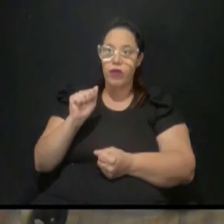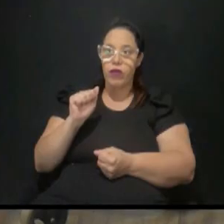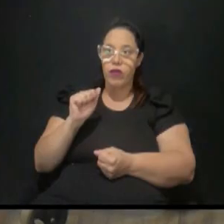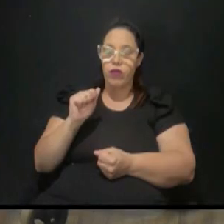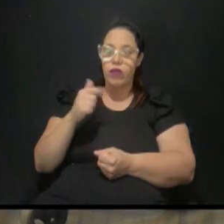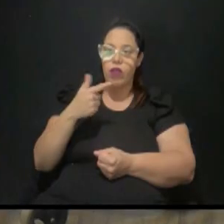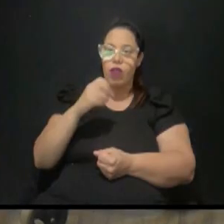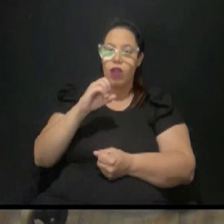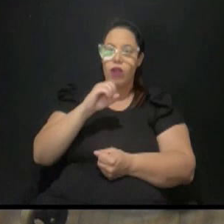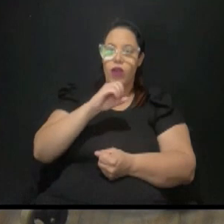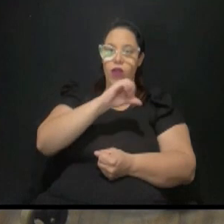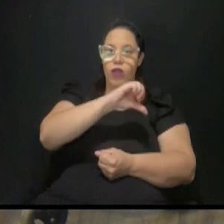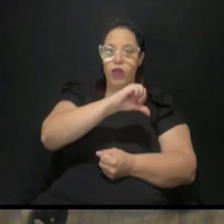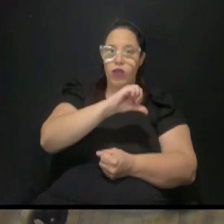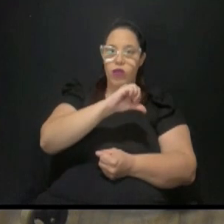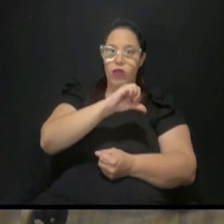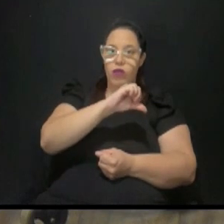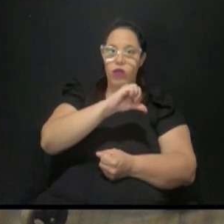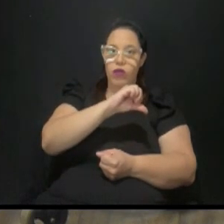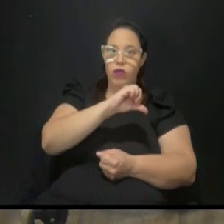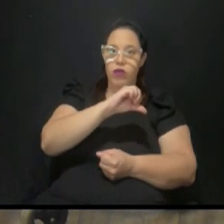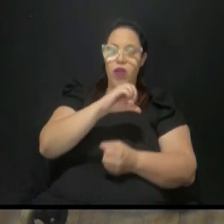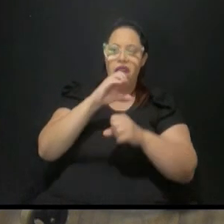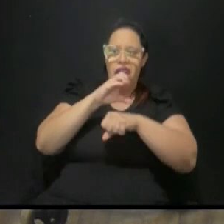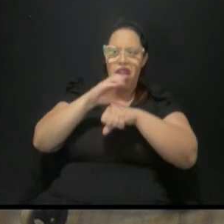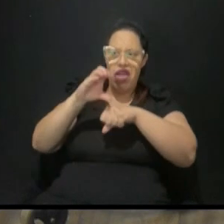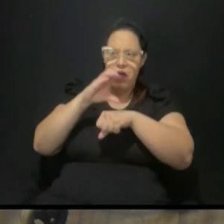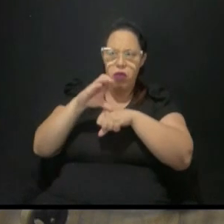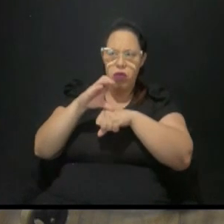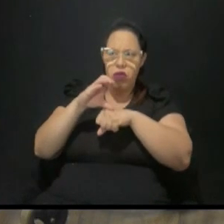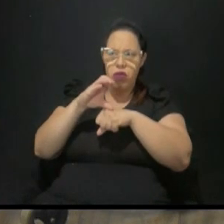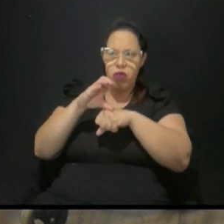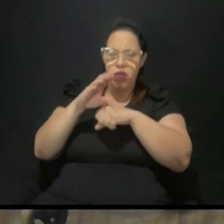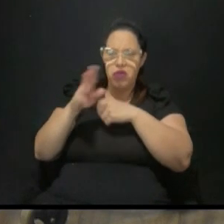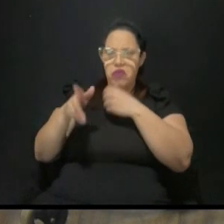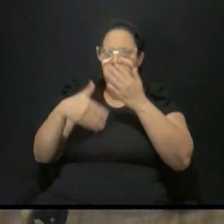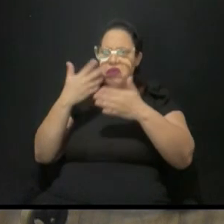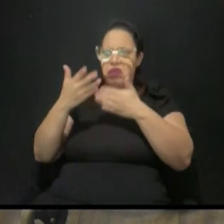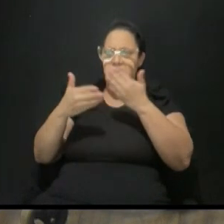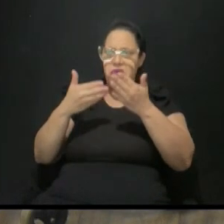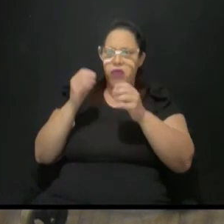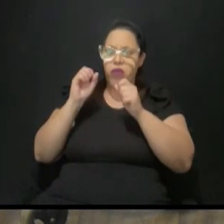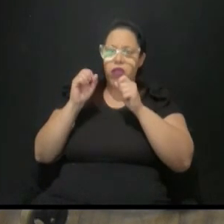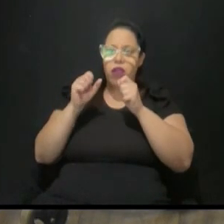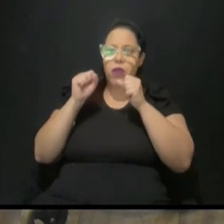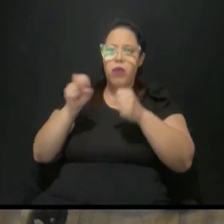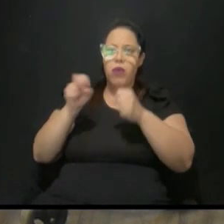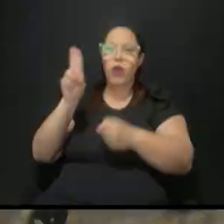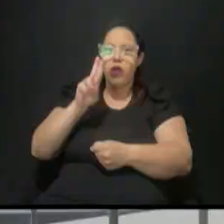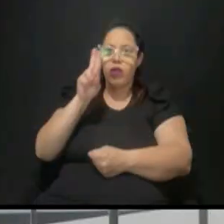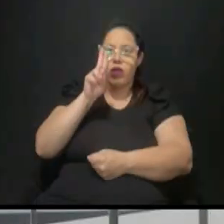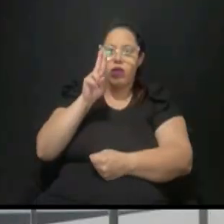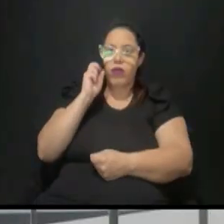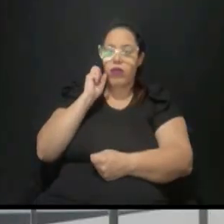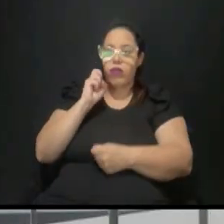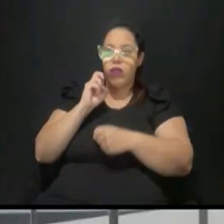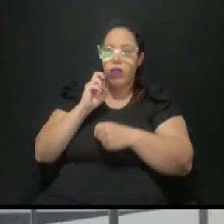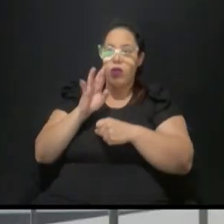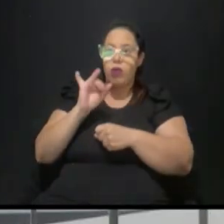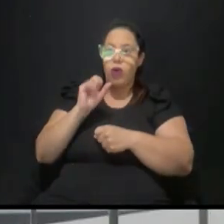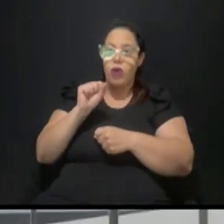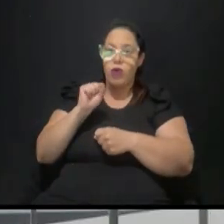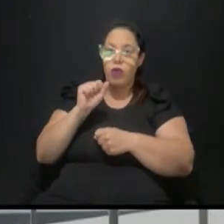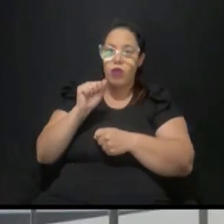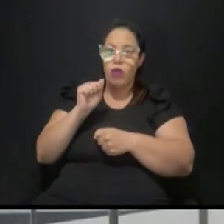fez o quê? É um curso? No que você pode usar o Bolsa Atleta? O Bolsa Atleta, a nossa equipe,